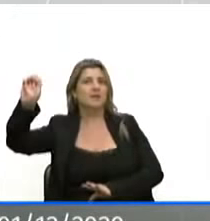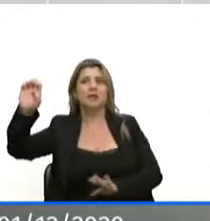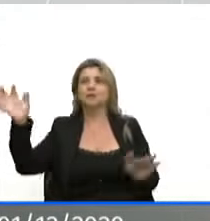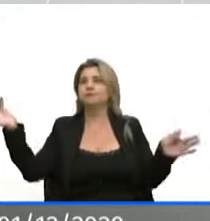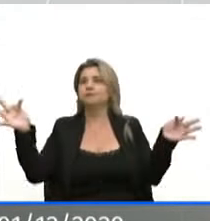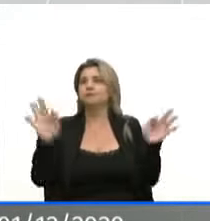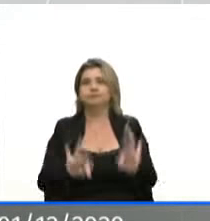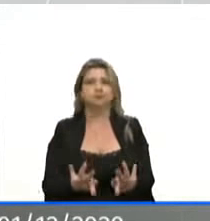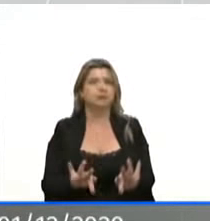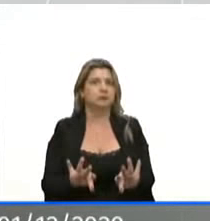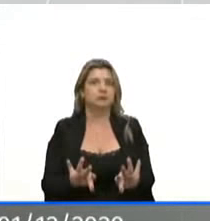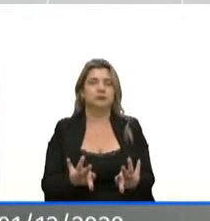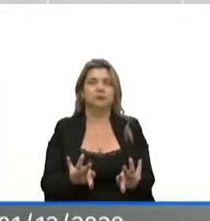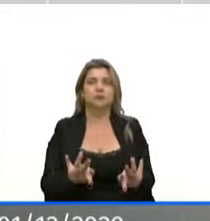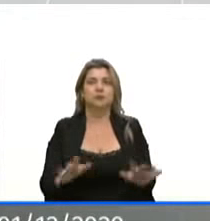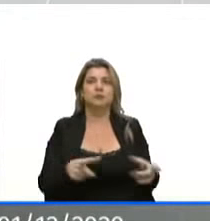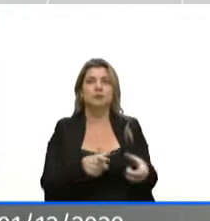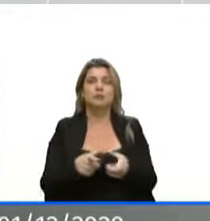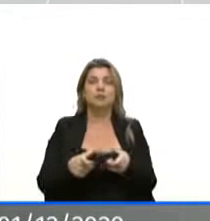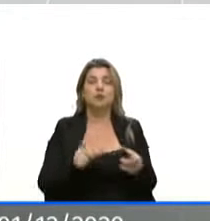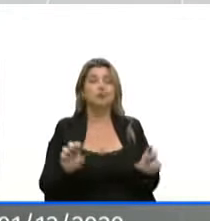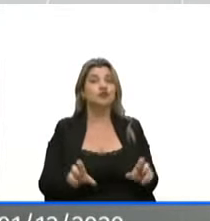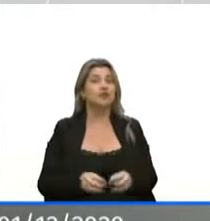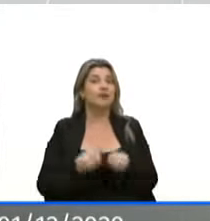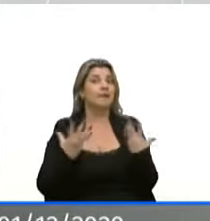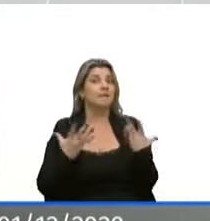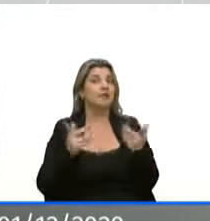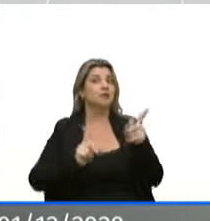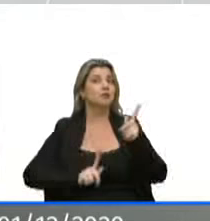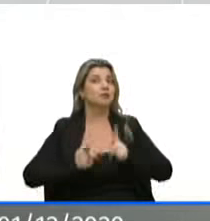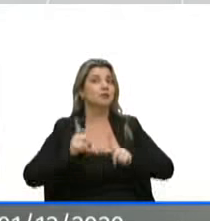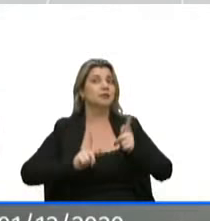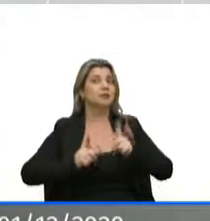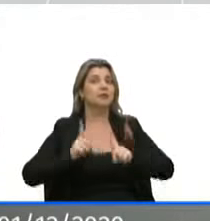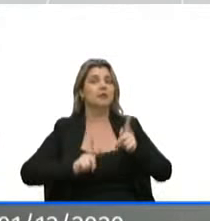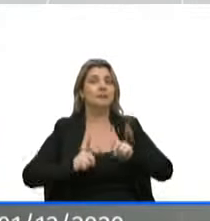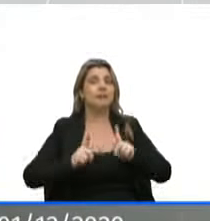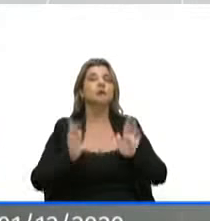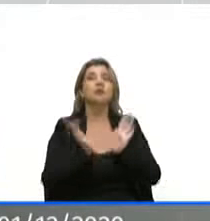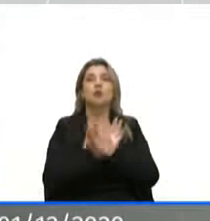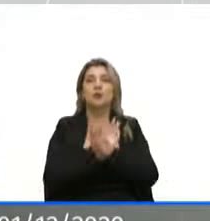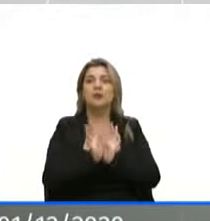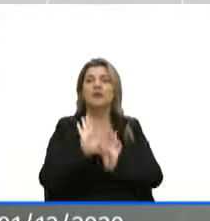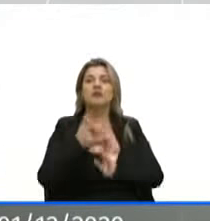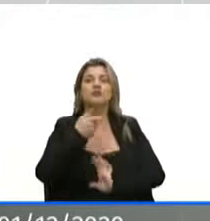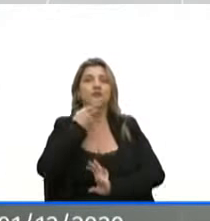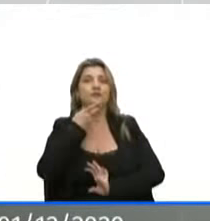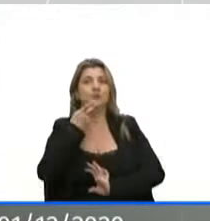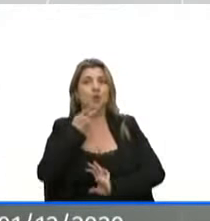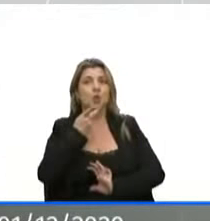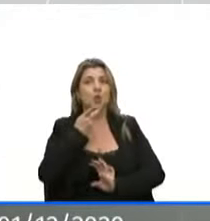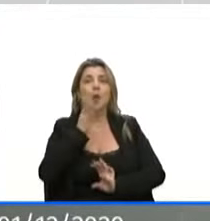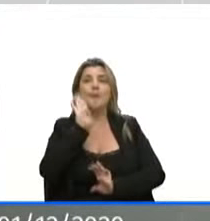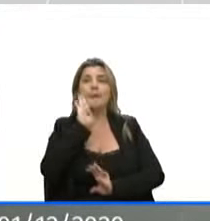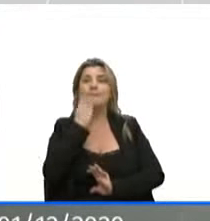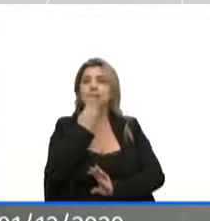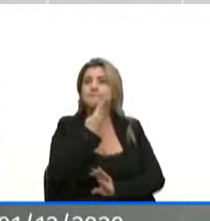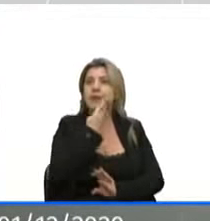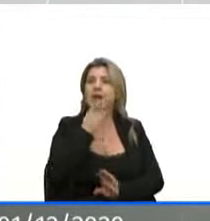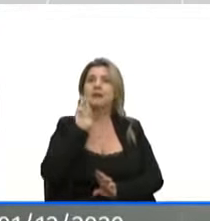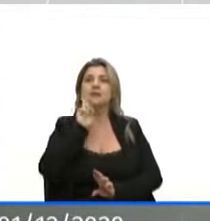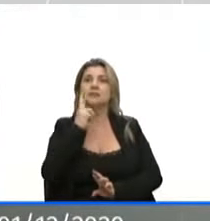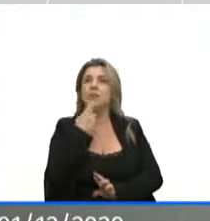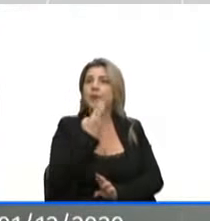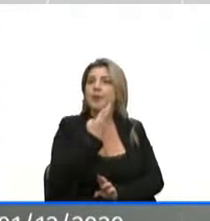o setor de eventos e entretenimentos. Como até o próprio colega falou recentemente aqui, bares, restaurantes